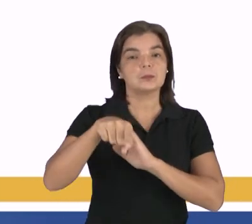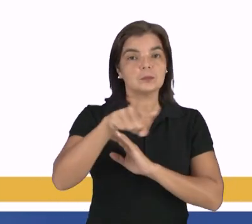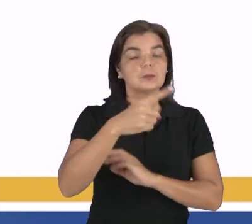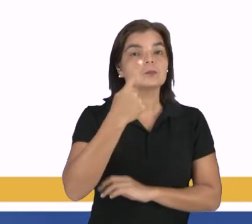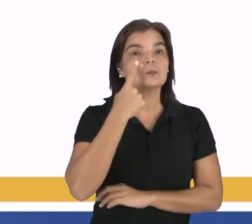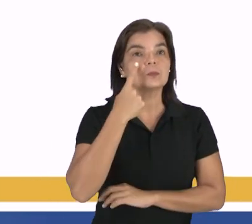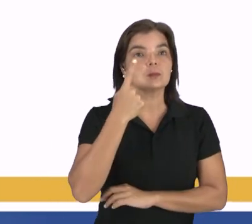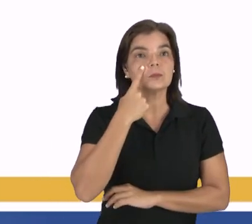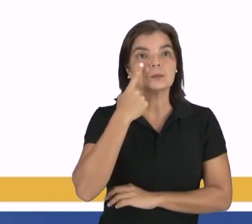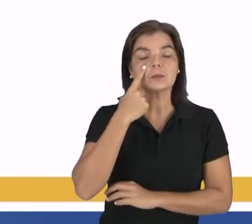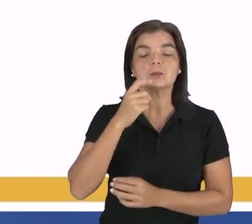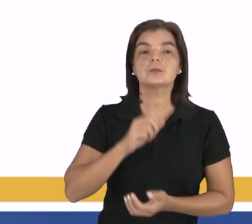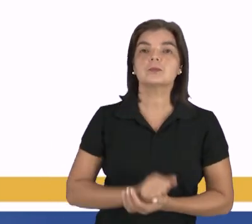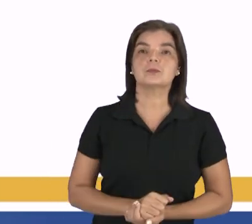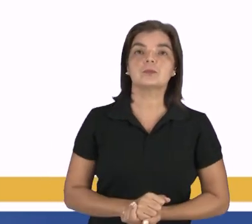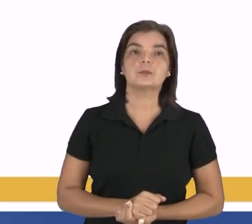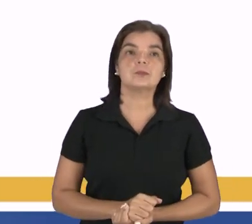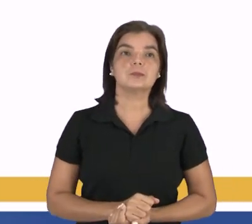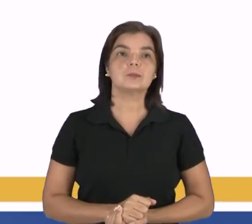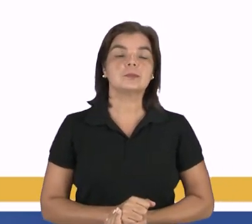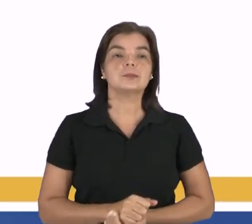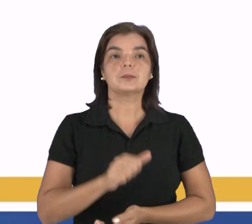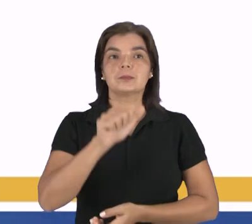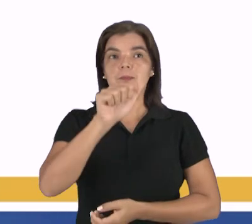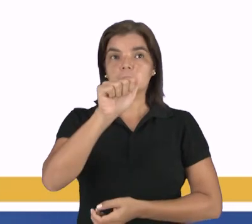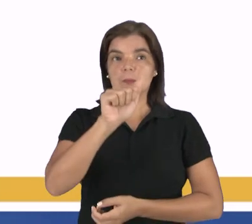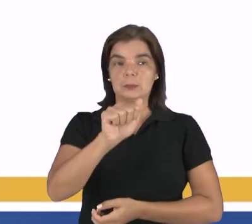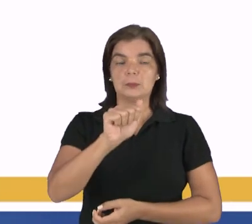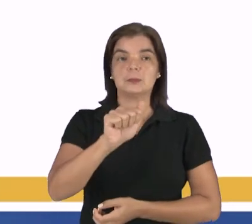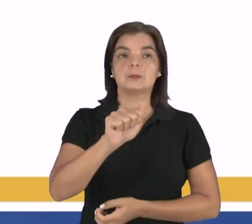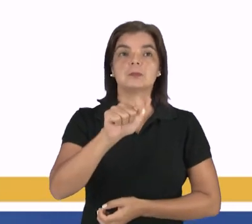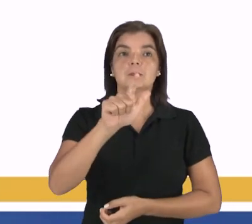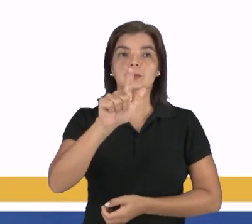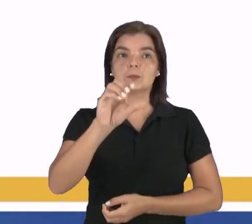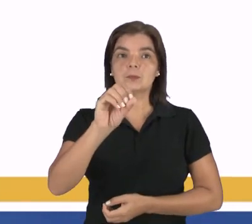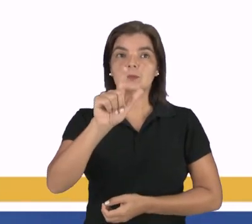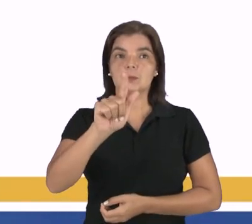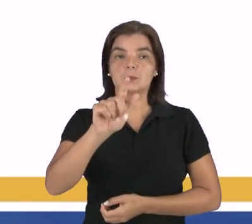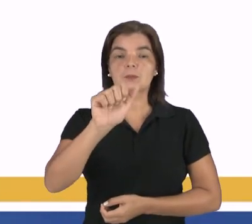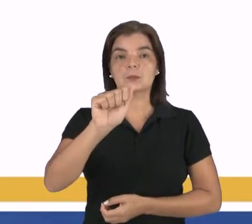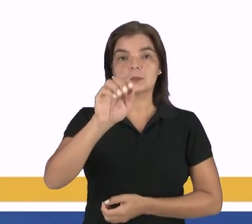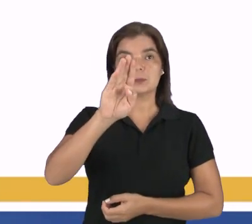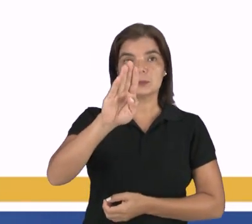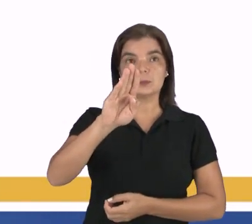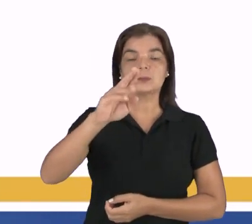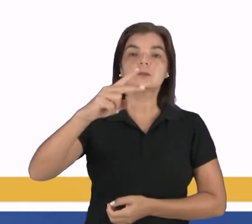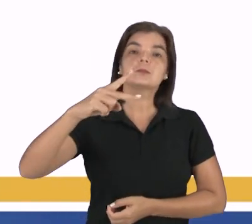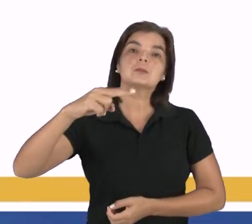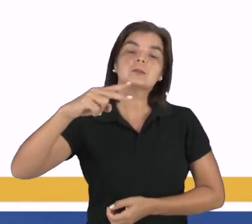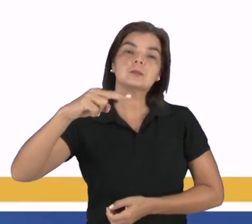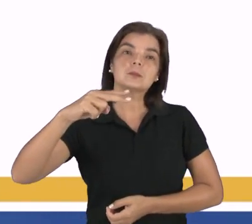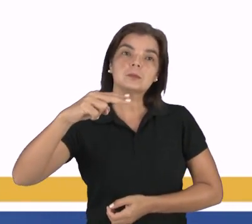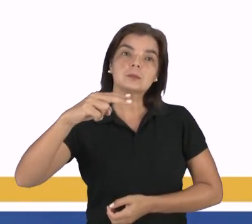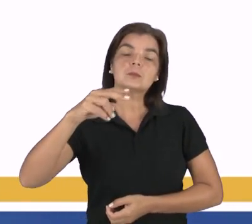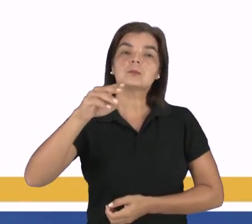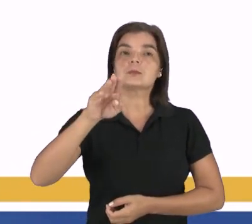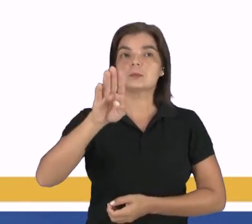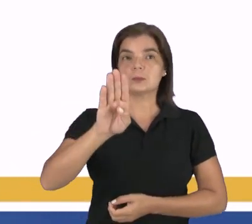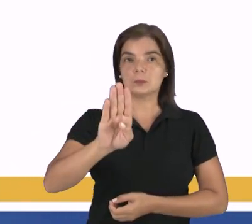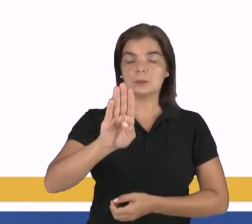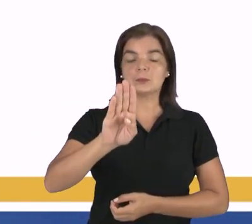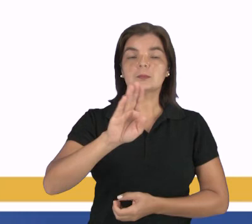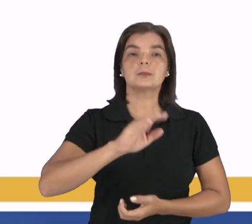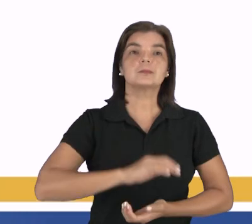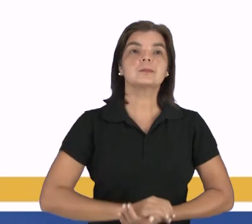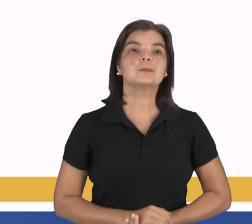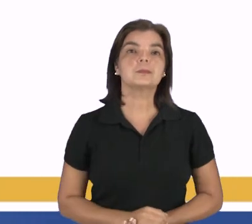ver a nomenclatura aí que está escrita que o A elevado ao log de B na base A